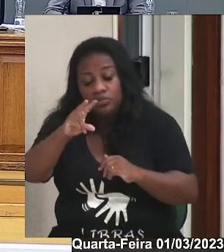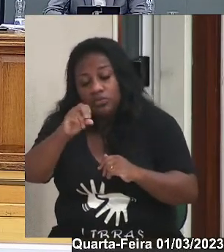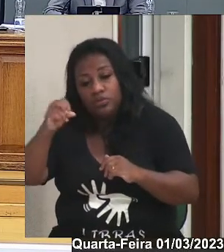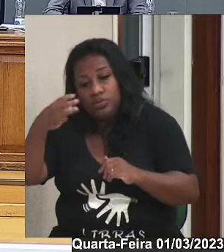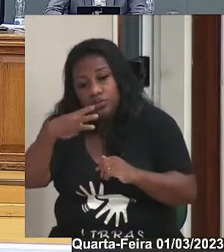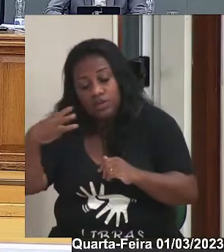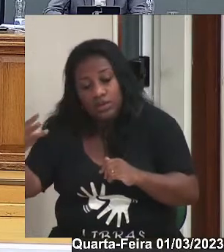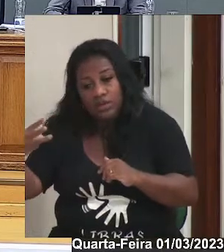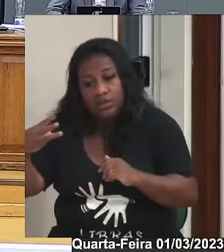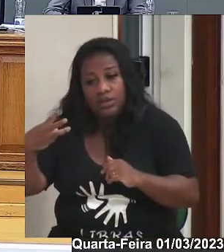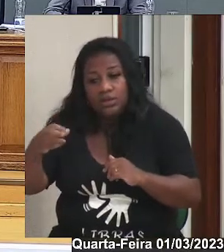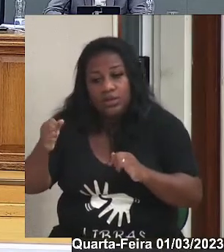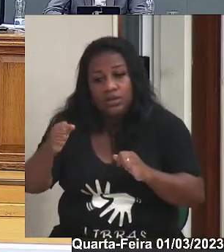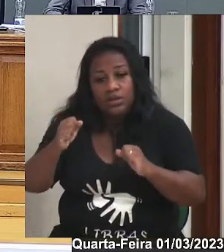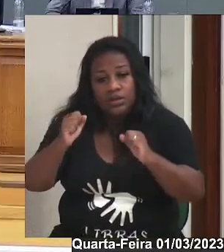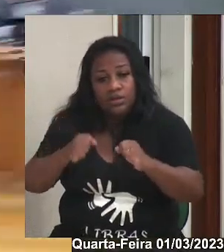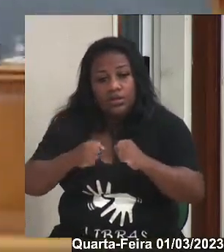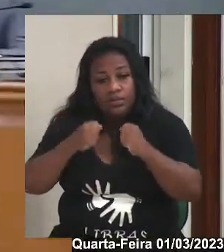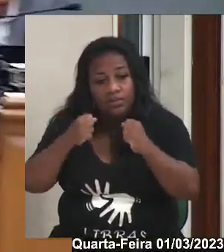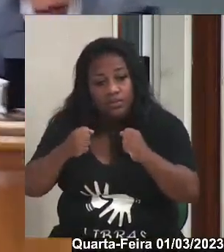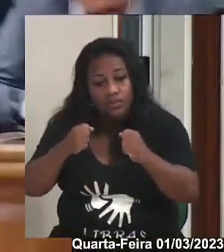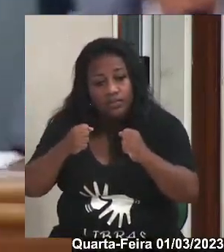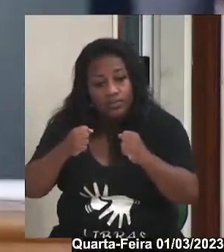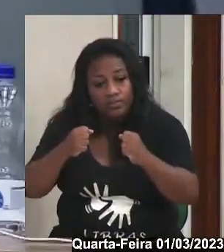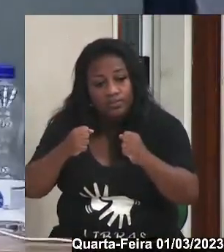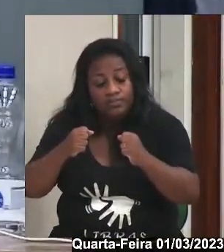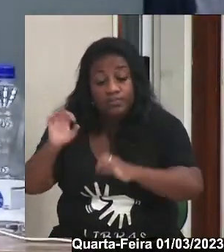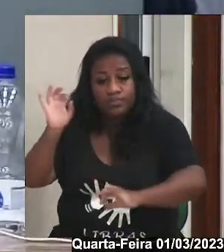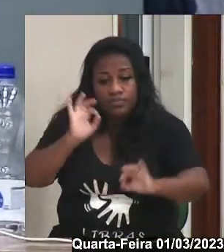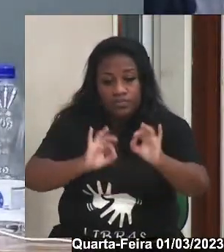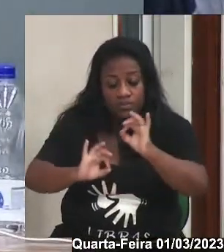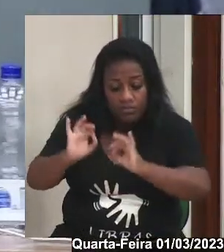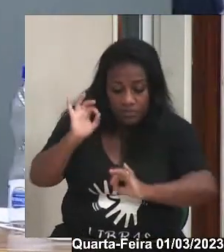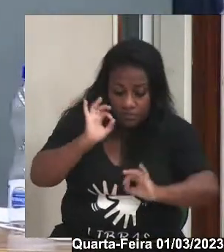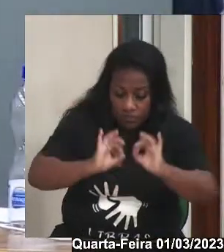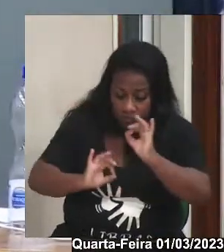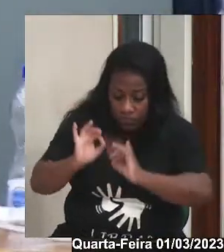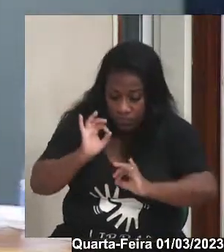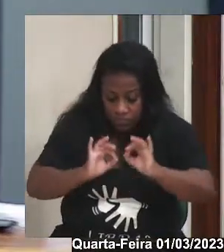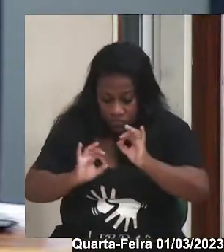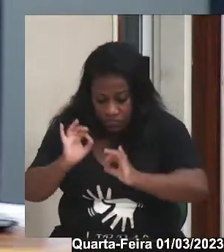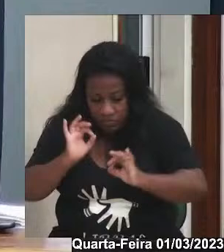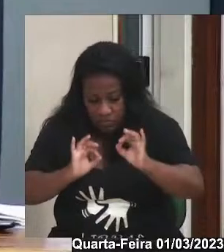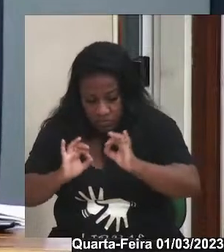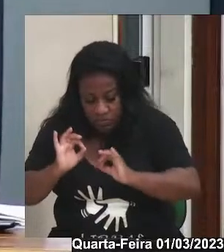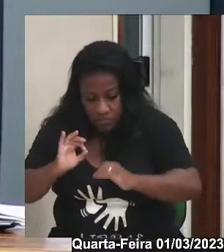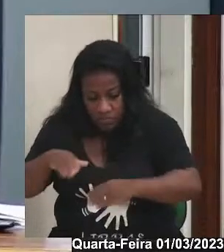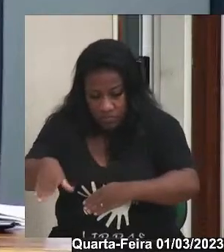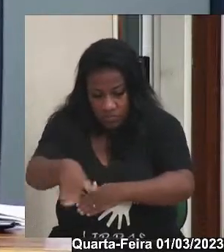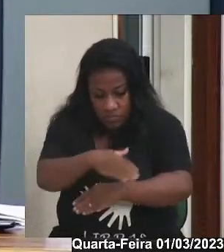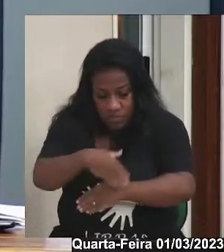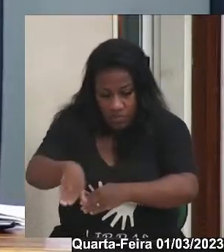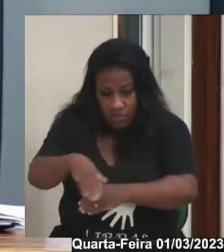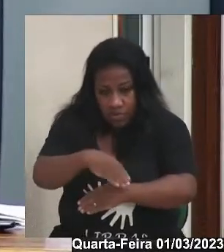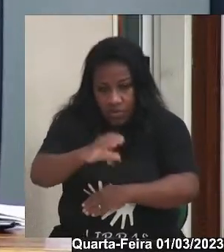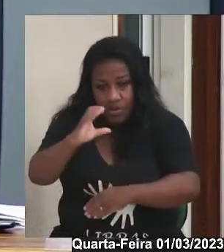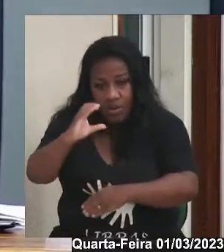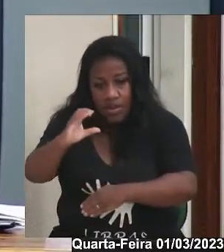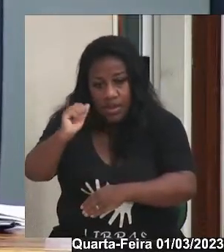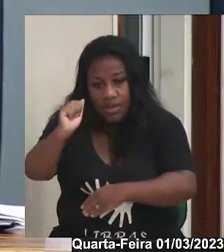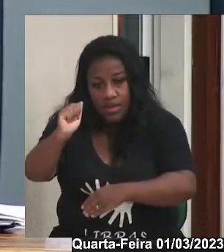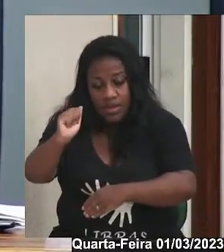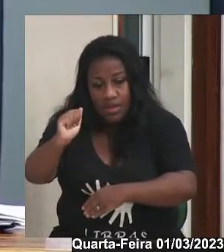3/2023. Indica ao prefeito de Embu das Artes uma revitalização total do escadão que liga a rua Guaracá